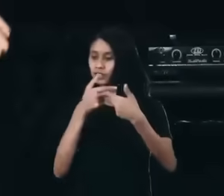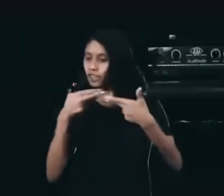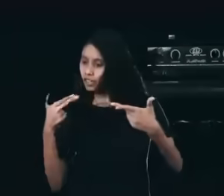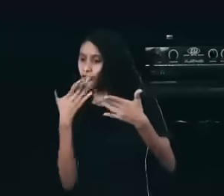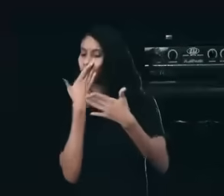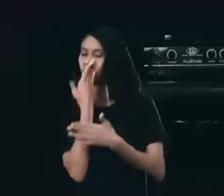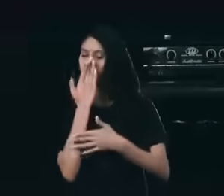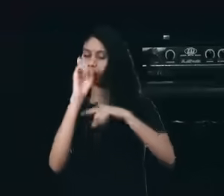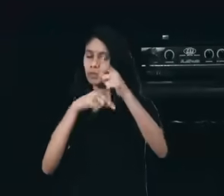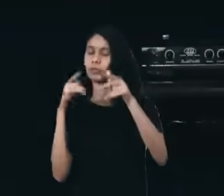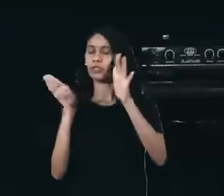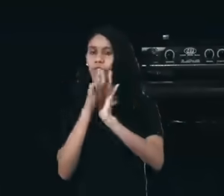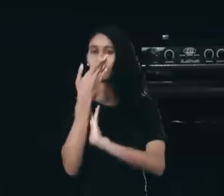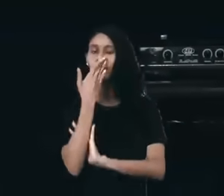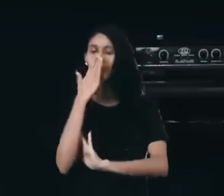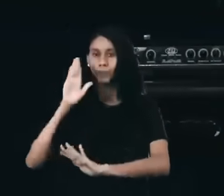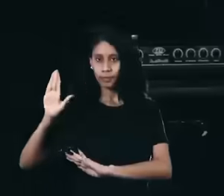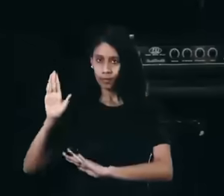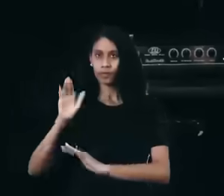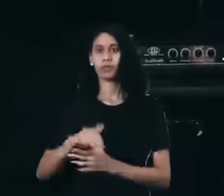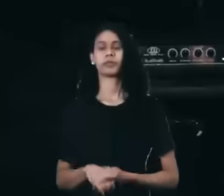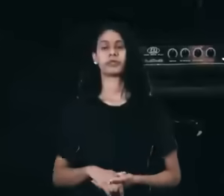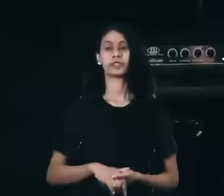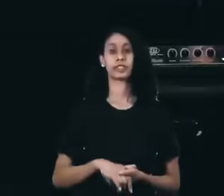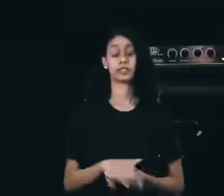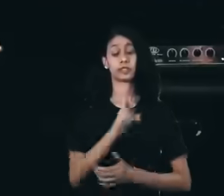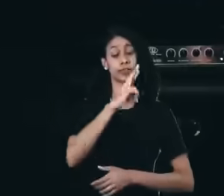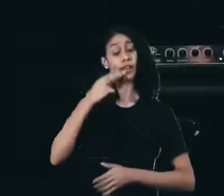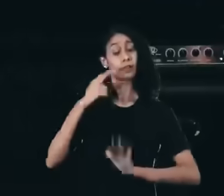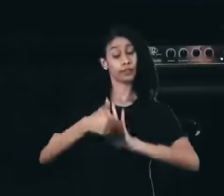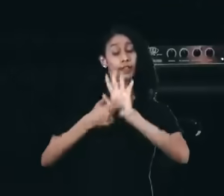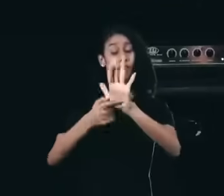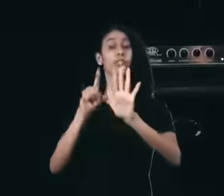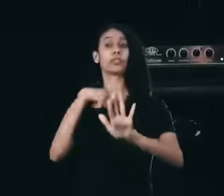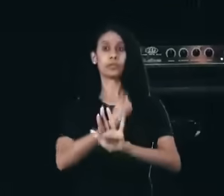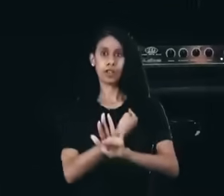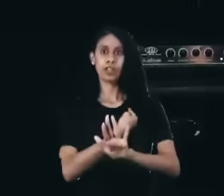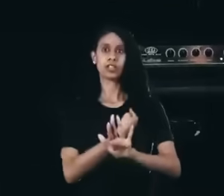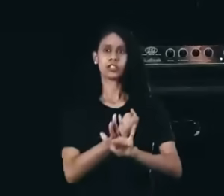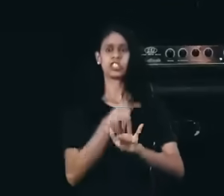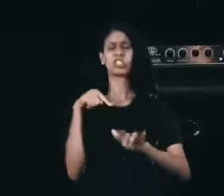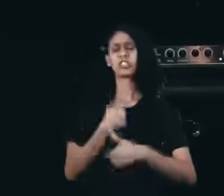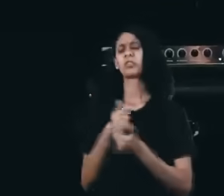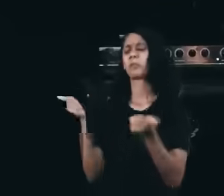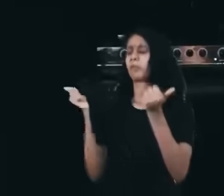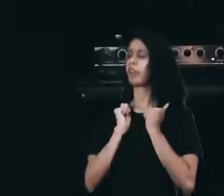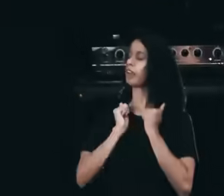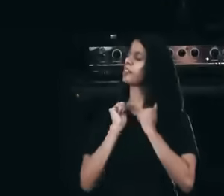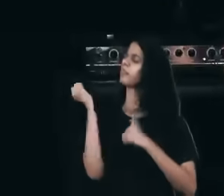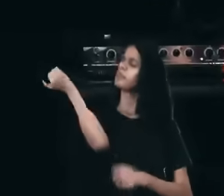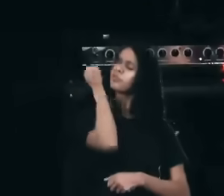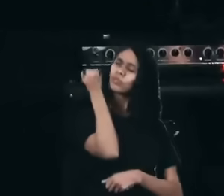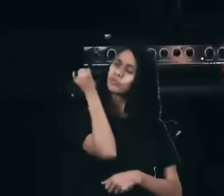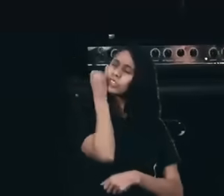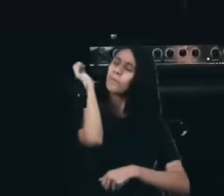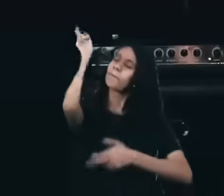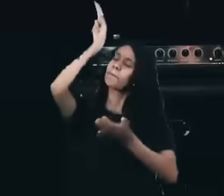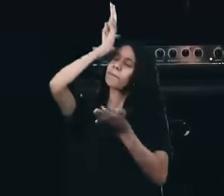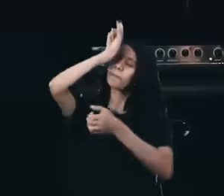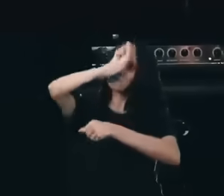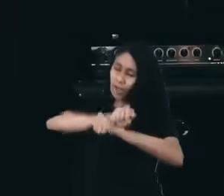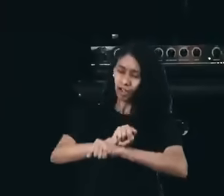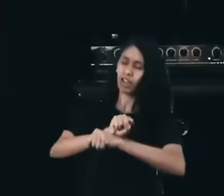a promessa. Rebeca estava dando uma tapa na cara da gente. No comodismo, na preguiça, na inércia,